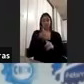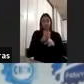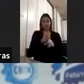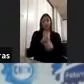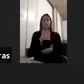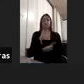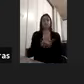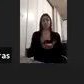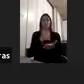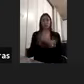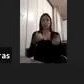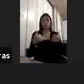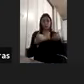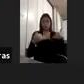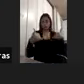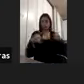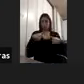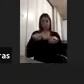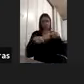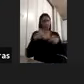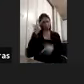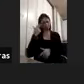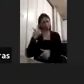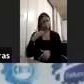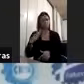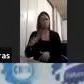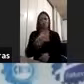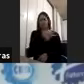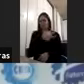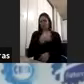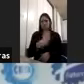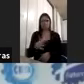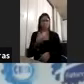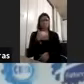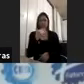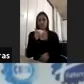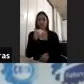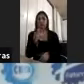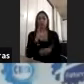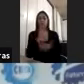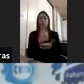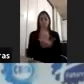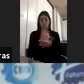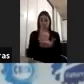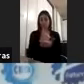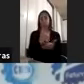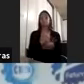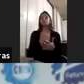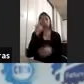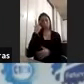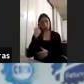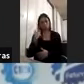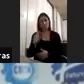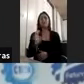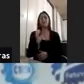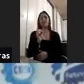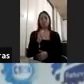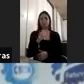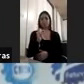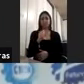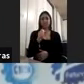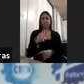fazendo, normal, com todas as funções, ou seja, comprometendo cada vez mais, né? Porque para fazer um esforço com